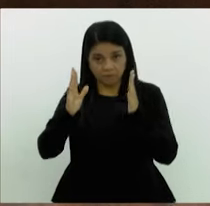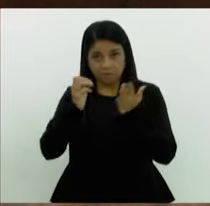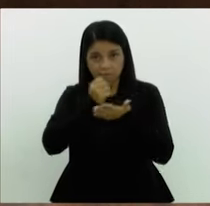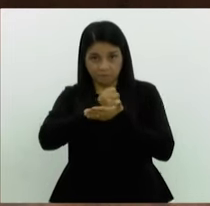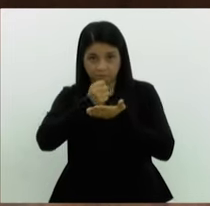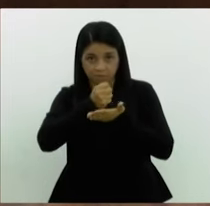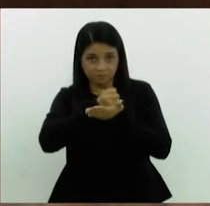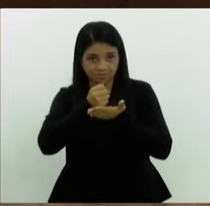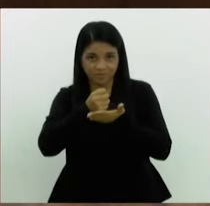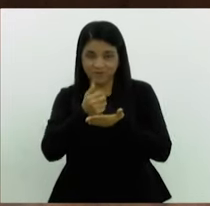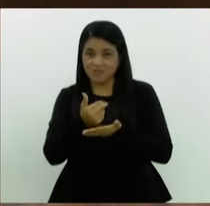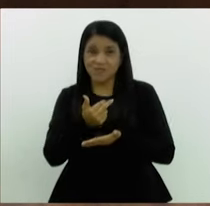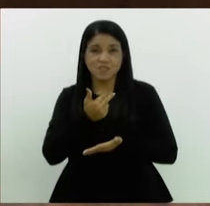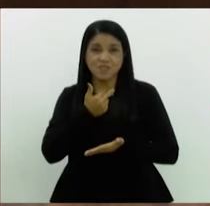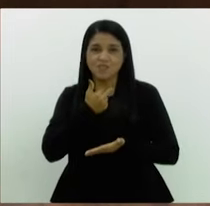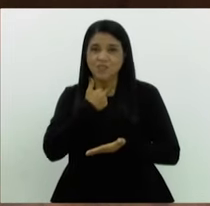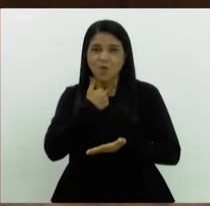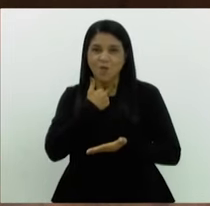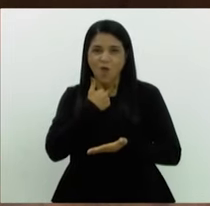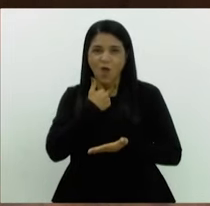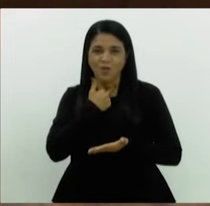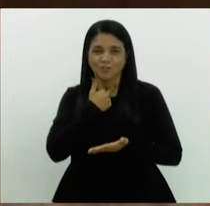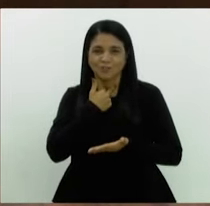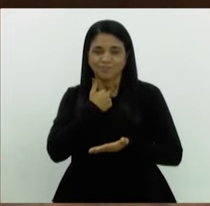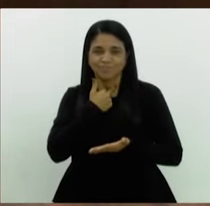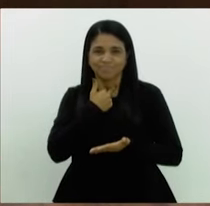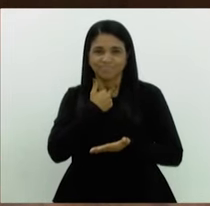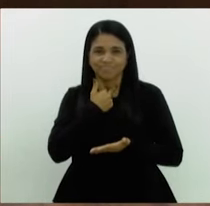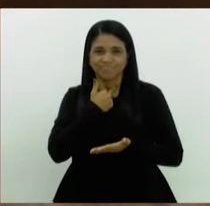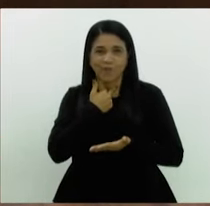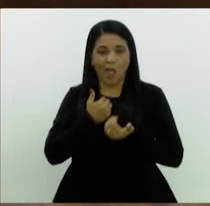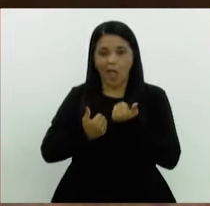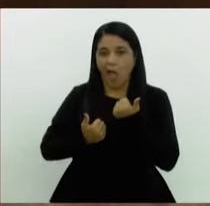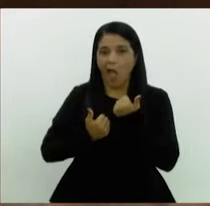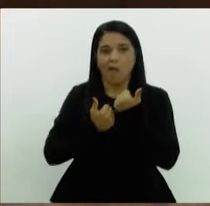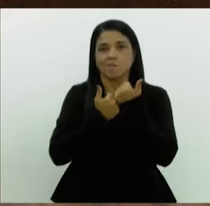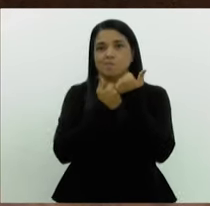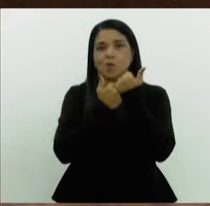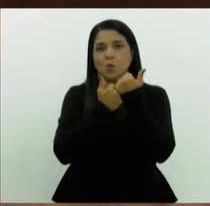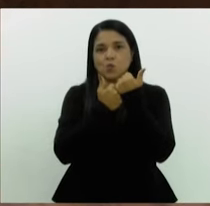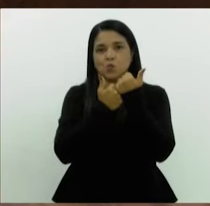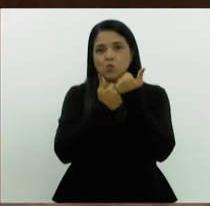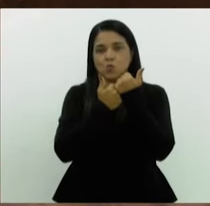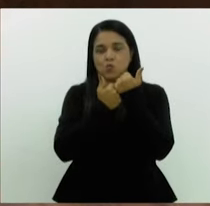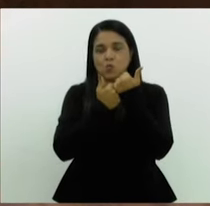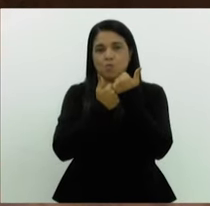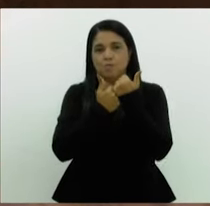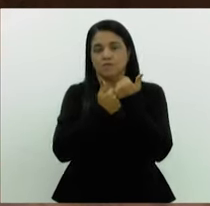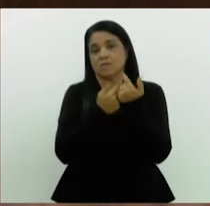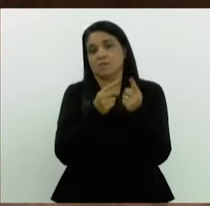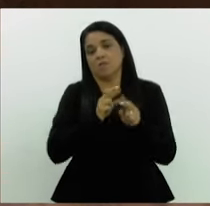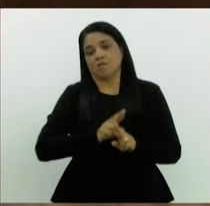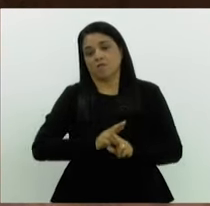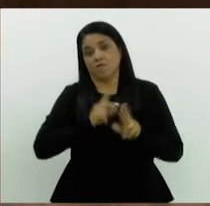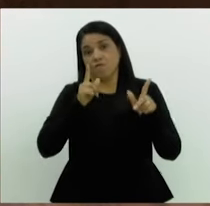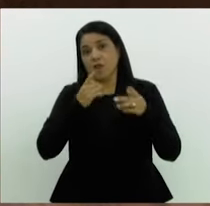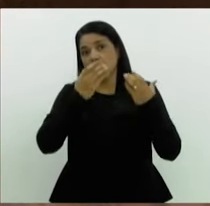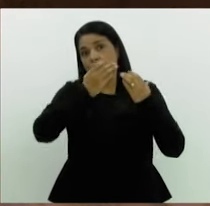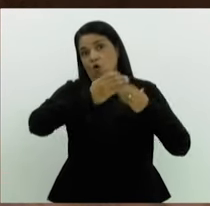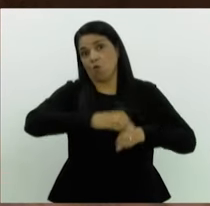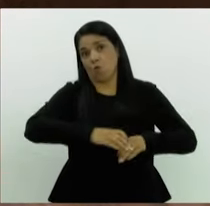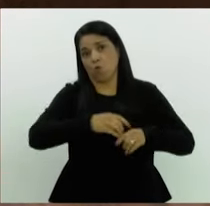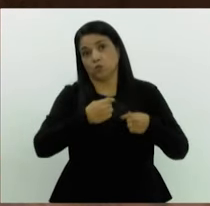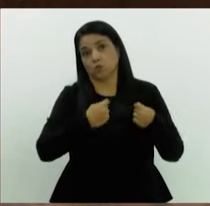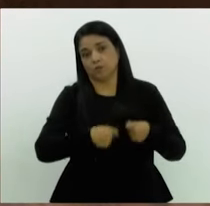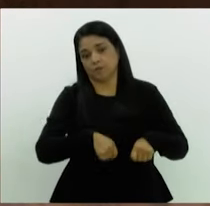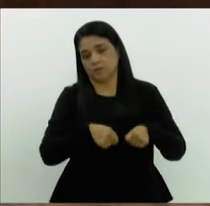pode servir como um subterfúgio para a não realização do concurso público. Eu estava ouvindo aqui